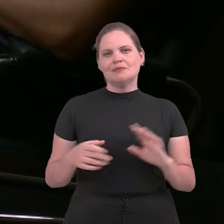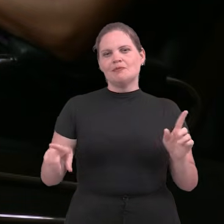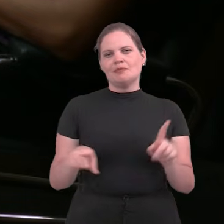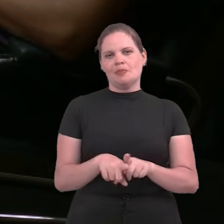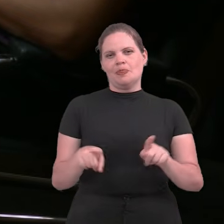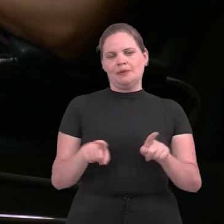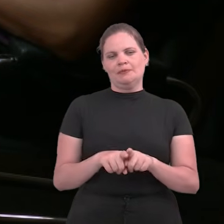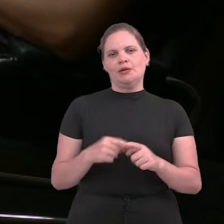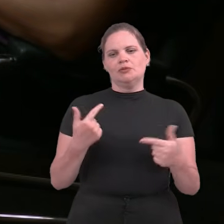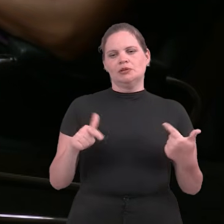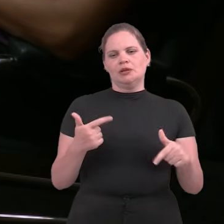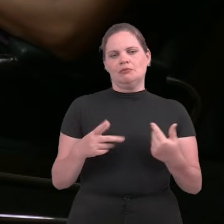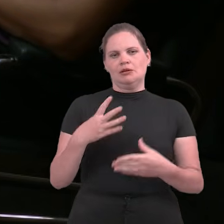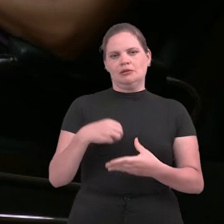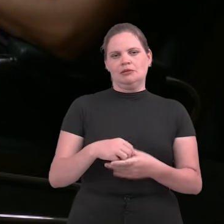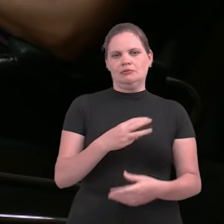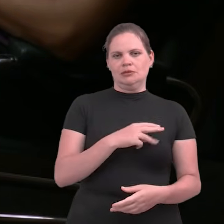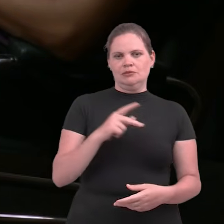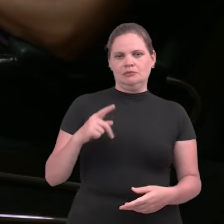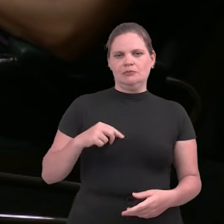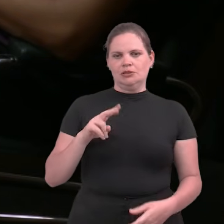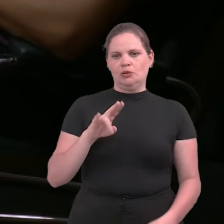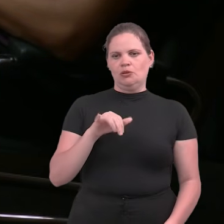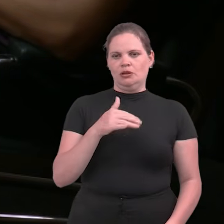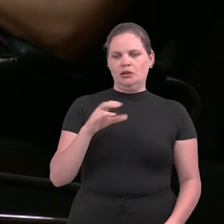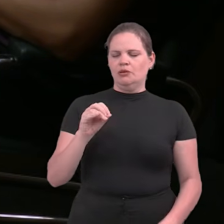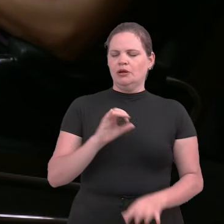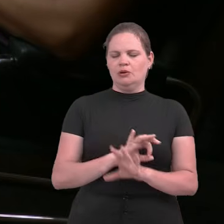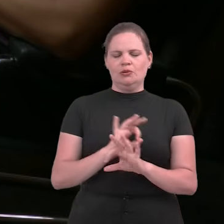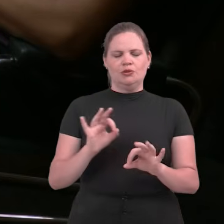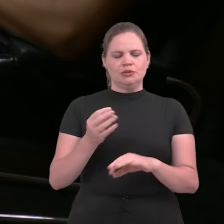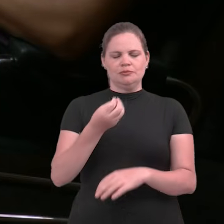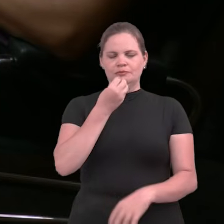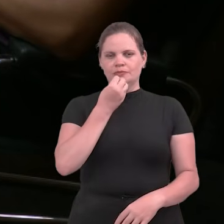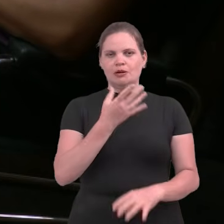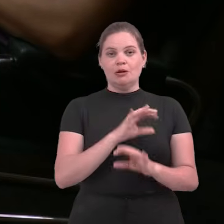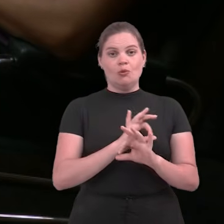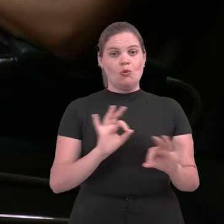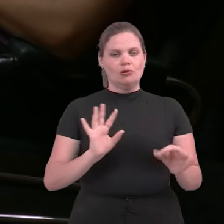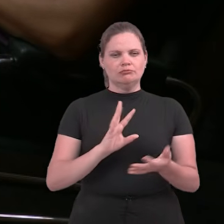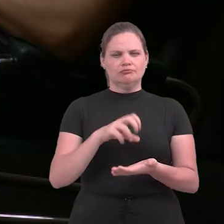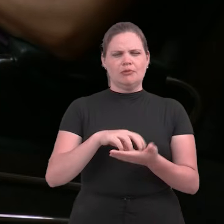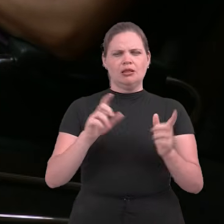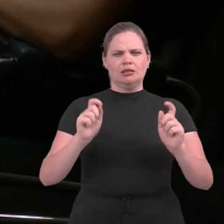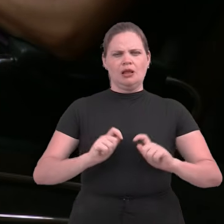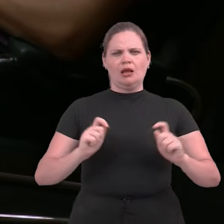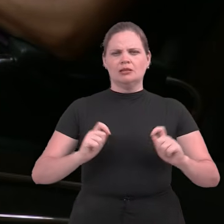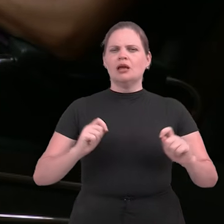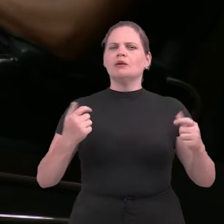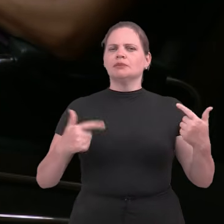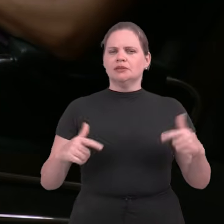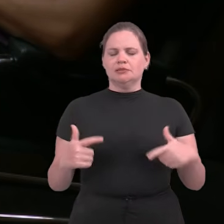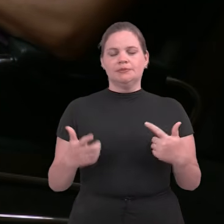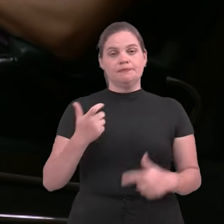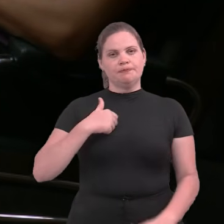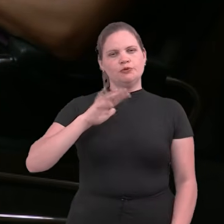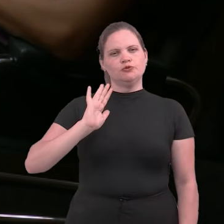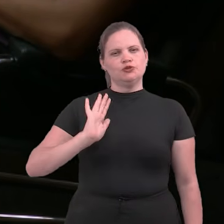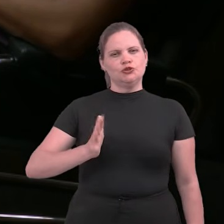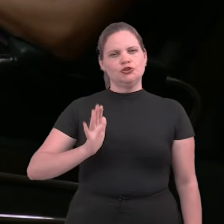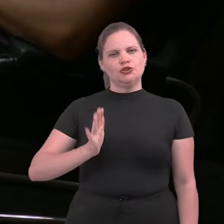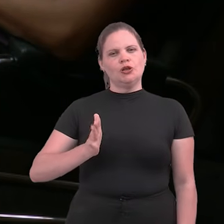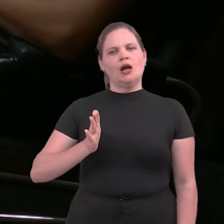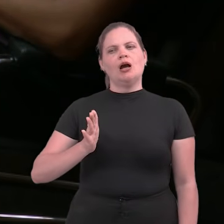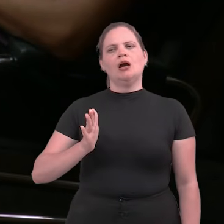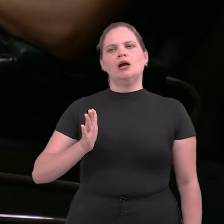trabalho no Ministério Público da União é muito bom, assim, é um excelente órgão para se trabalhar. Eu já fiz parte, eu já estou